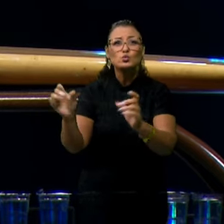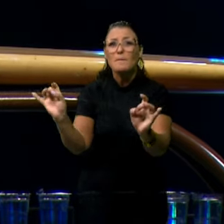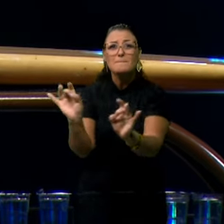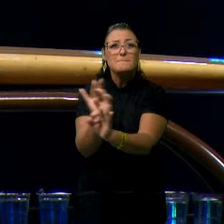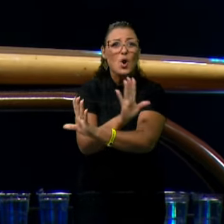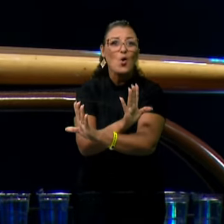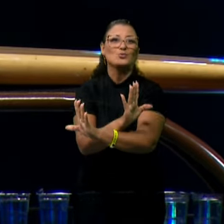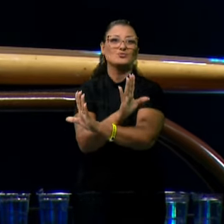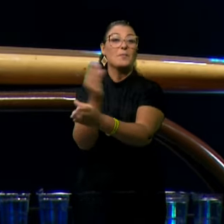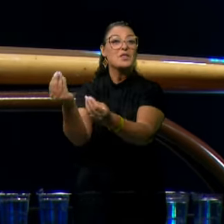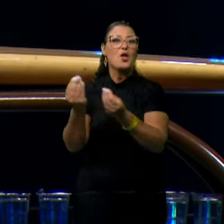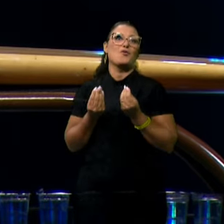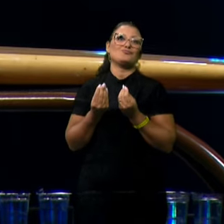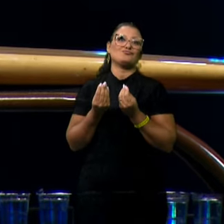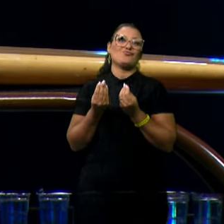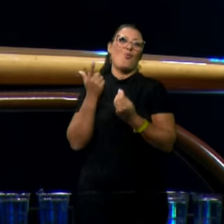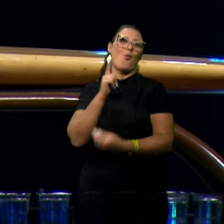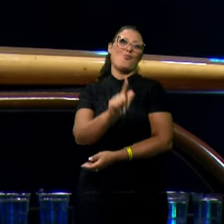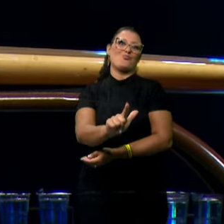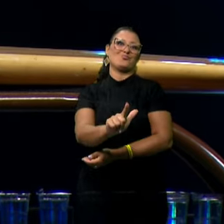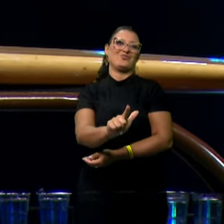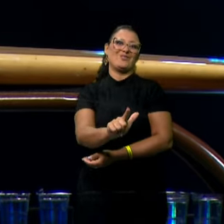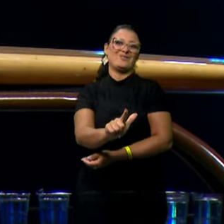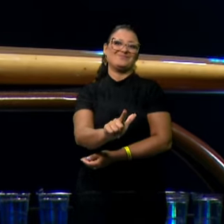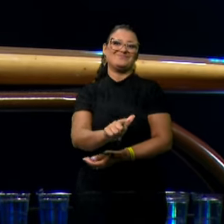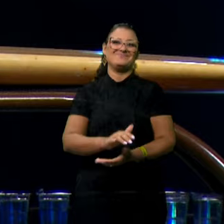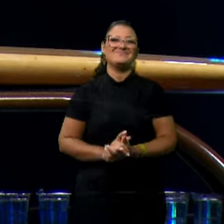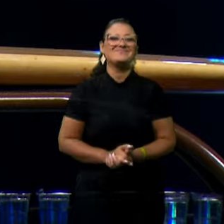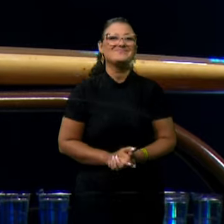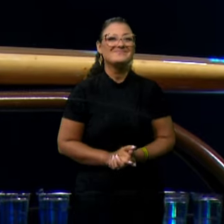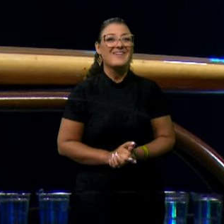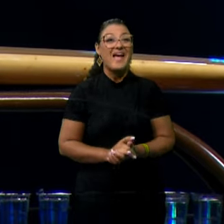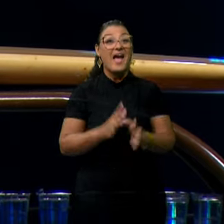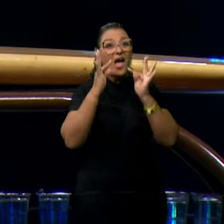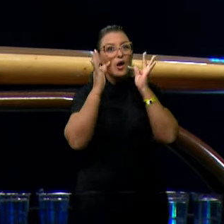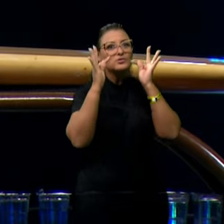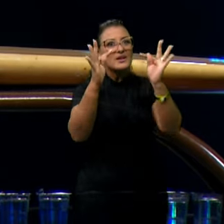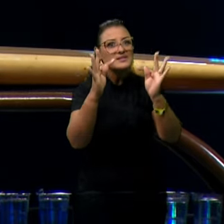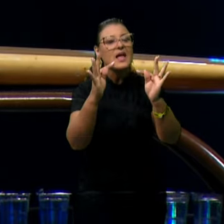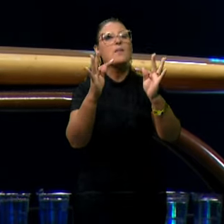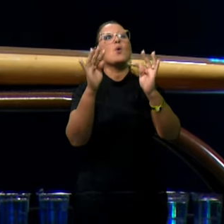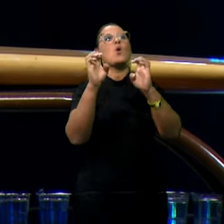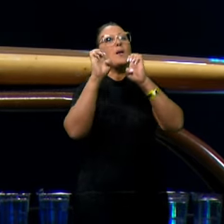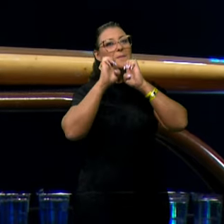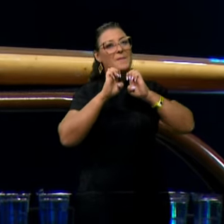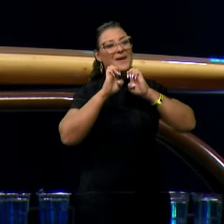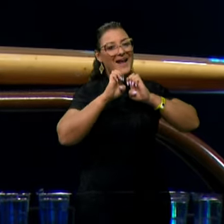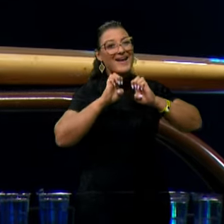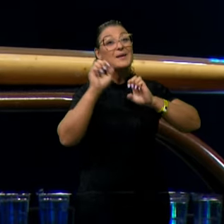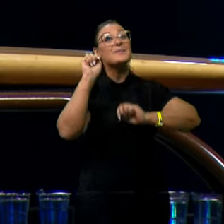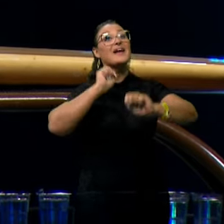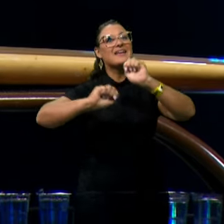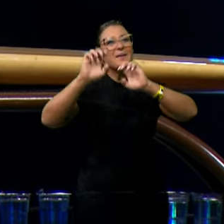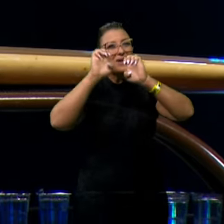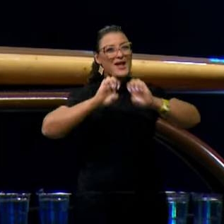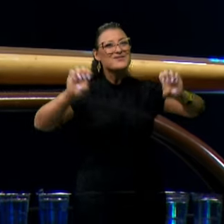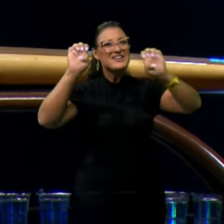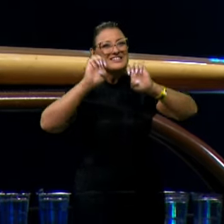que tem testemunho e eu acho que isso aconteceu sobre a gente evangelizar o casal que agora eu vou falar agora